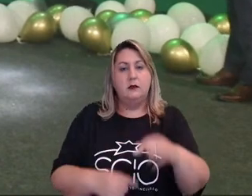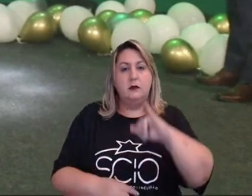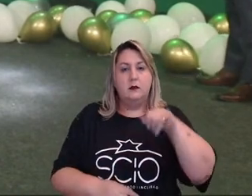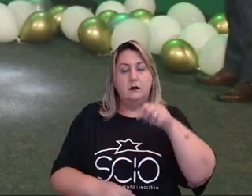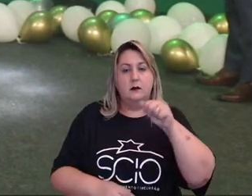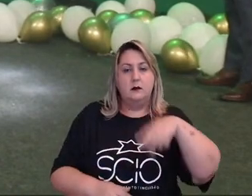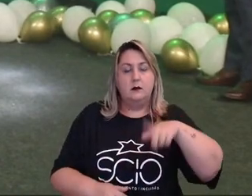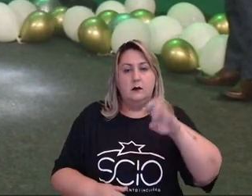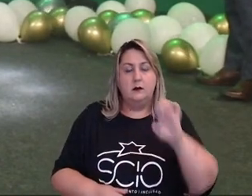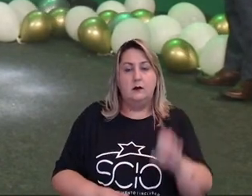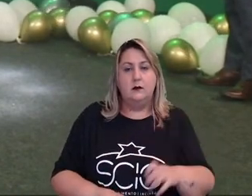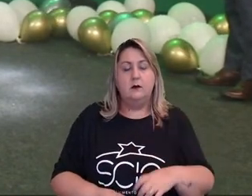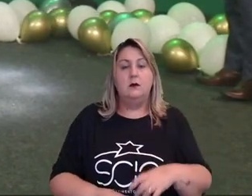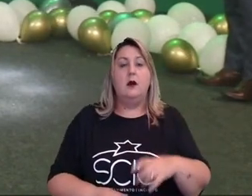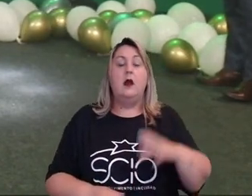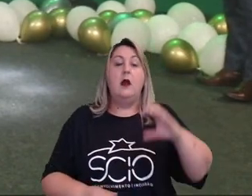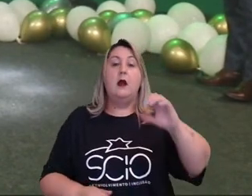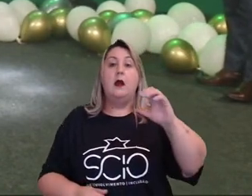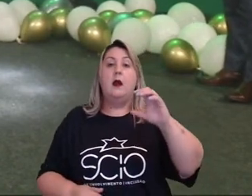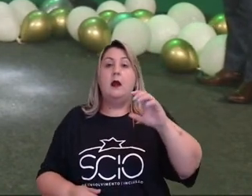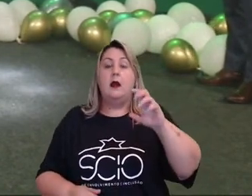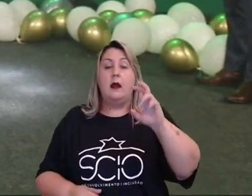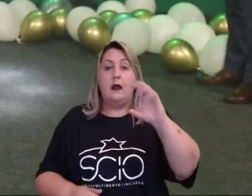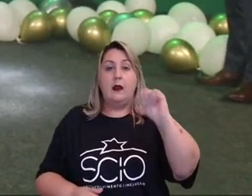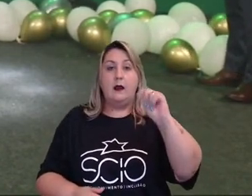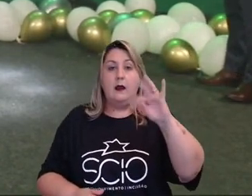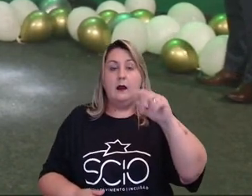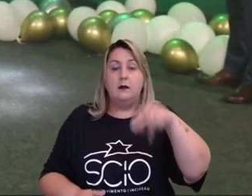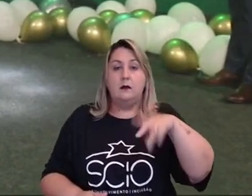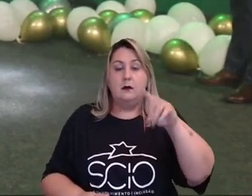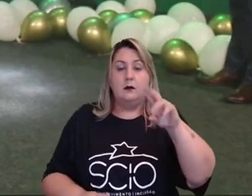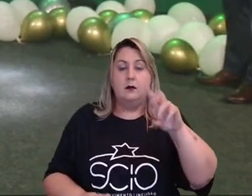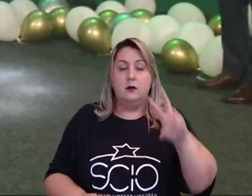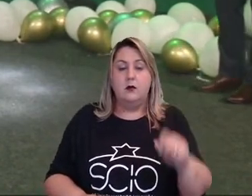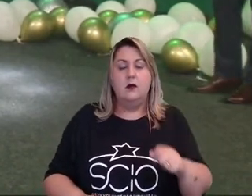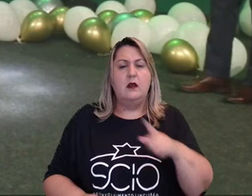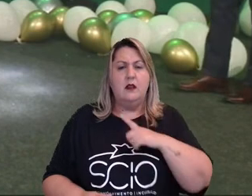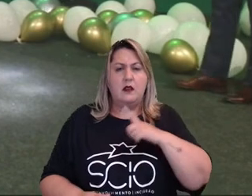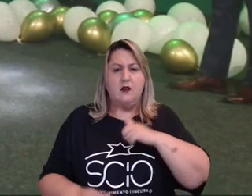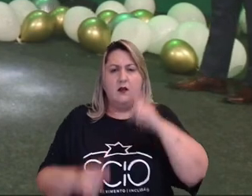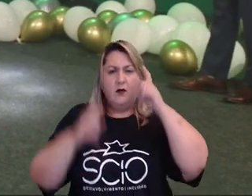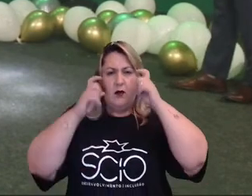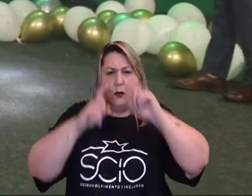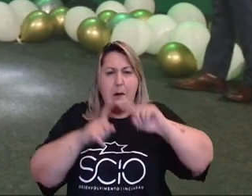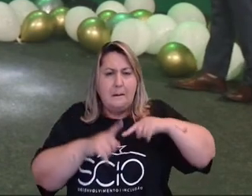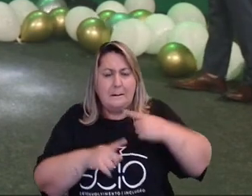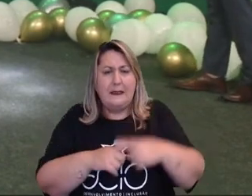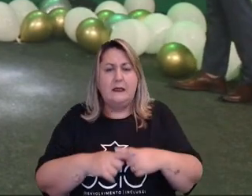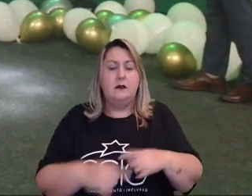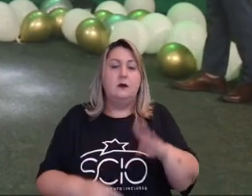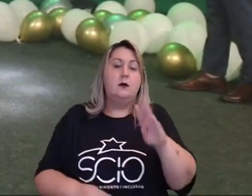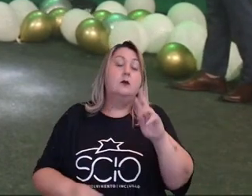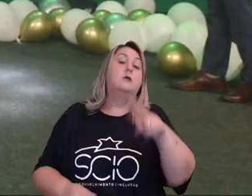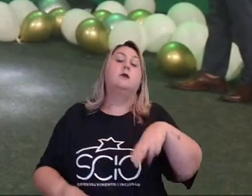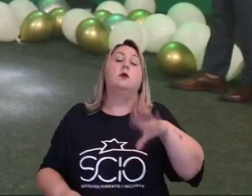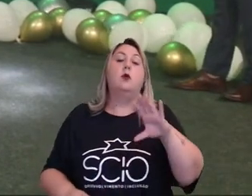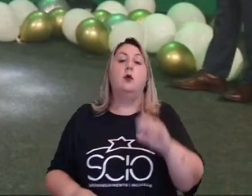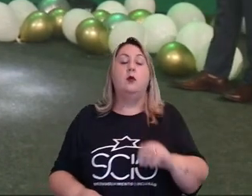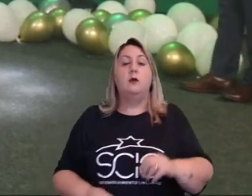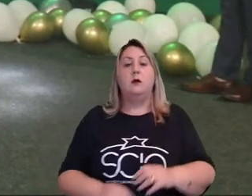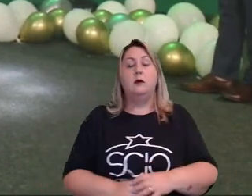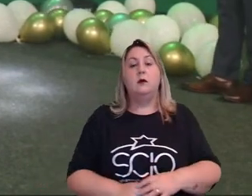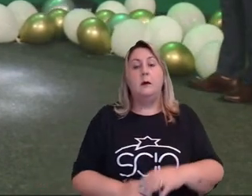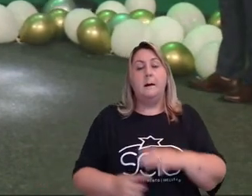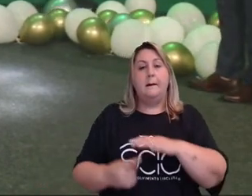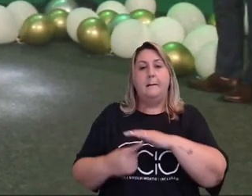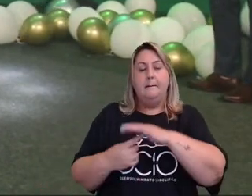Jaqueline, unidade de Catanduva. Parabéns, Jaque. Tem mais foto? Tem mais foto. Bruno Rodrigues, da